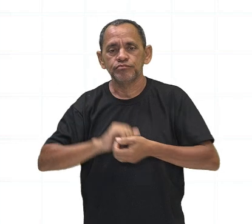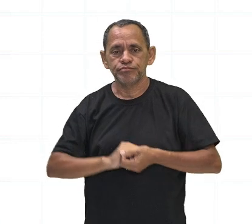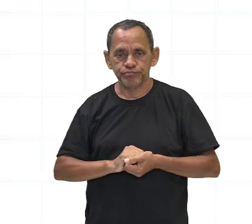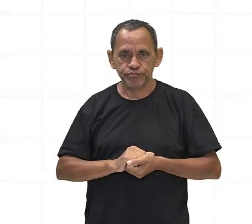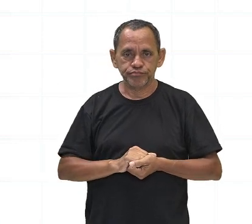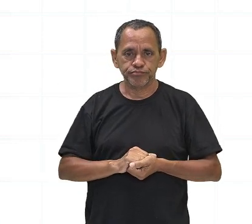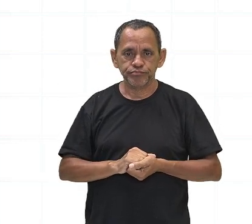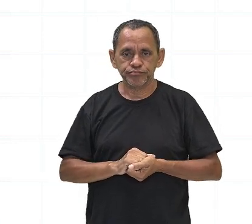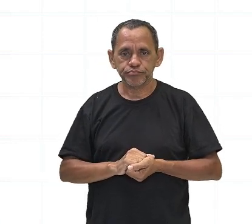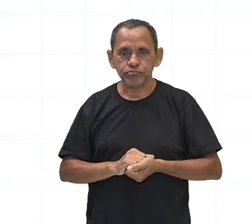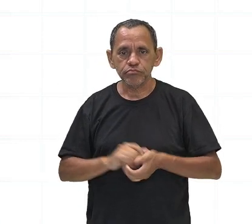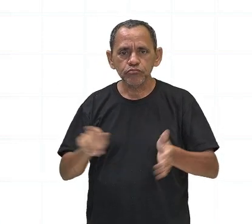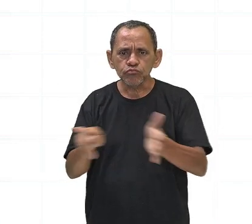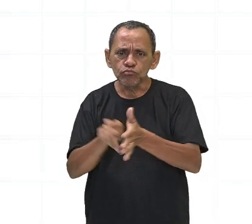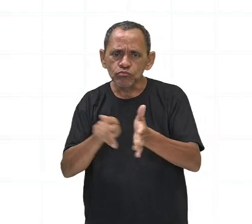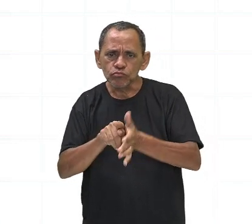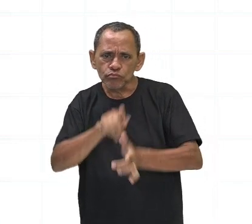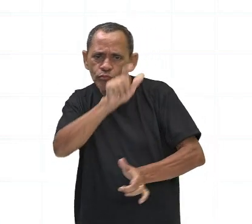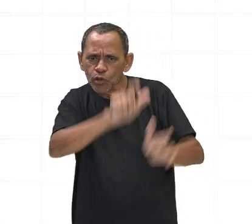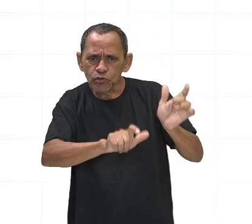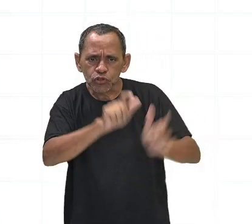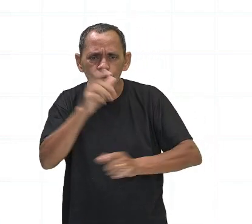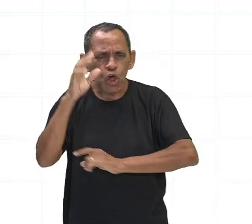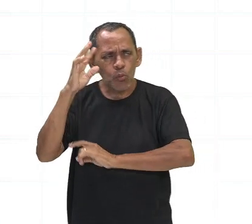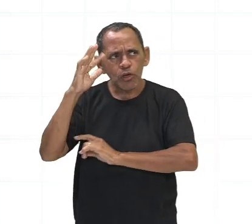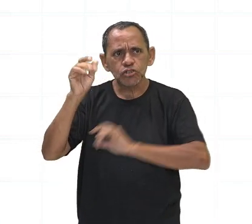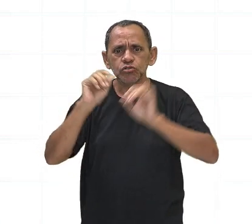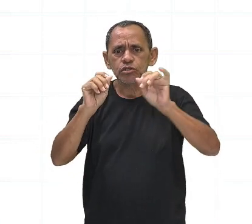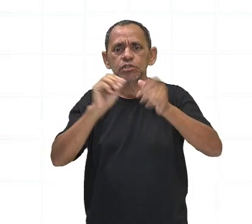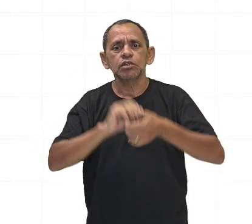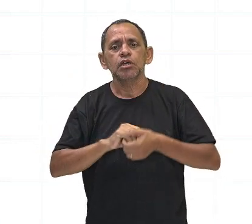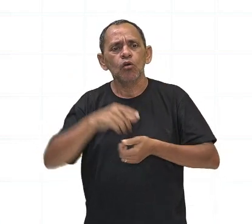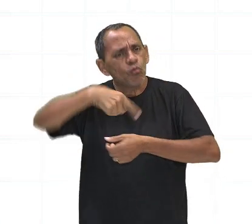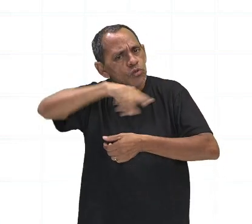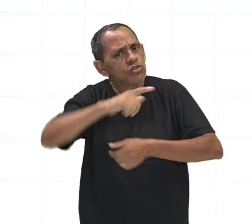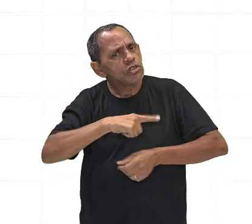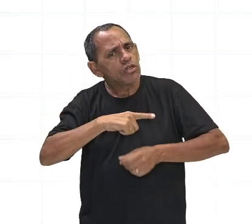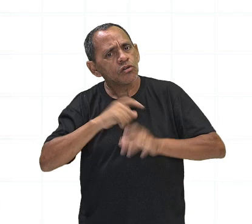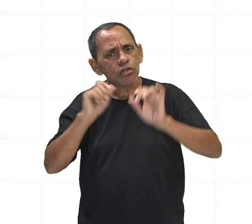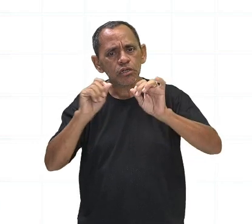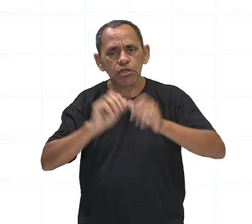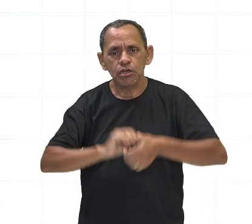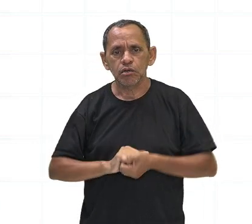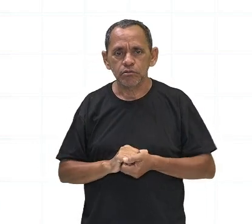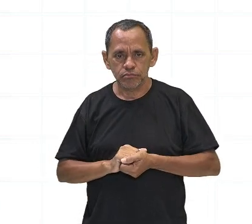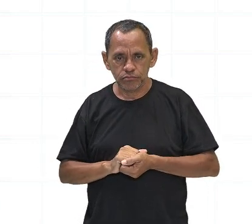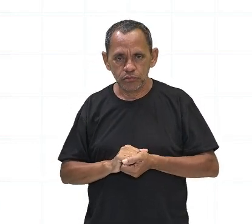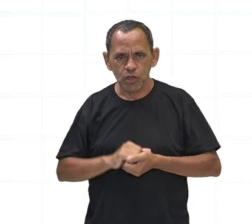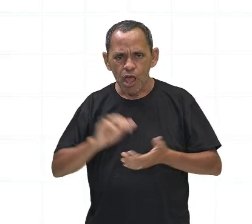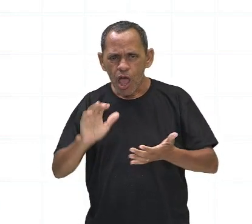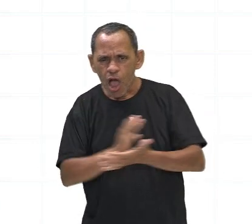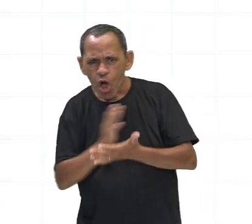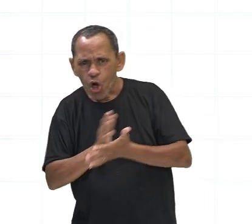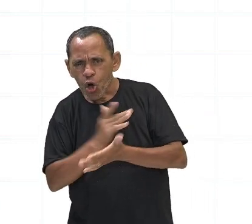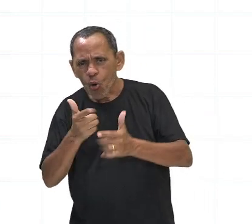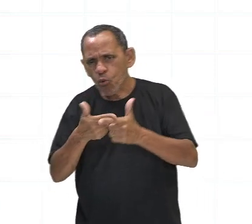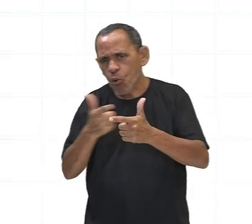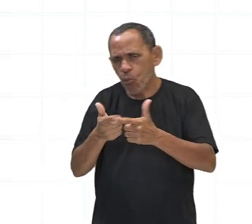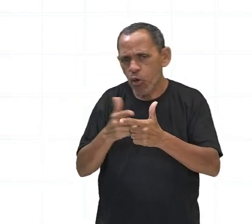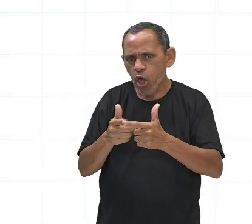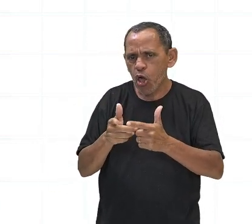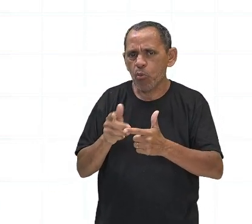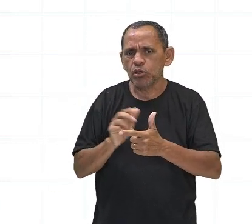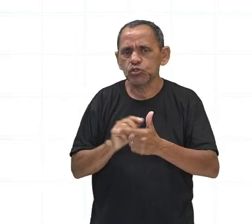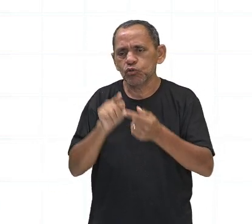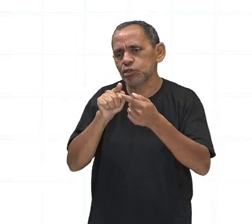Vamos imaginar, então, que vocês têm, vocês já viram alguma situação que vocês discordam, né?